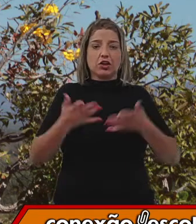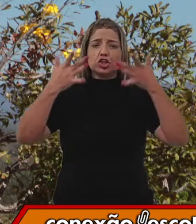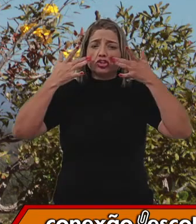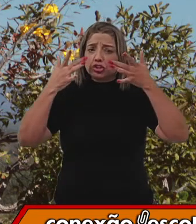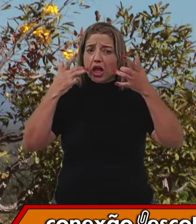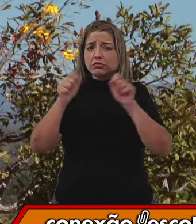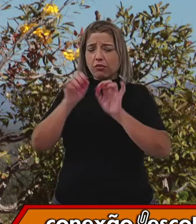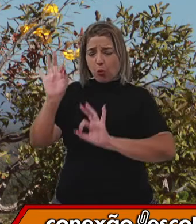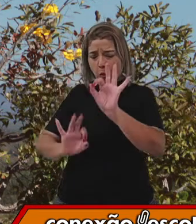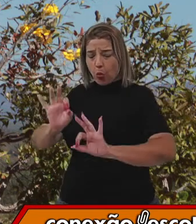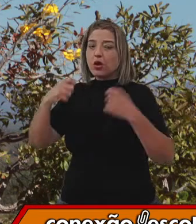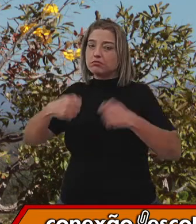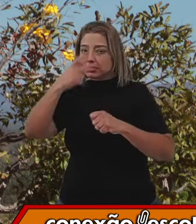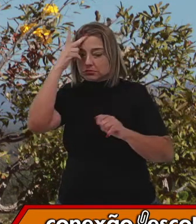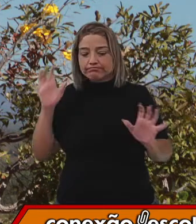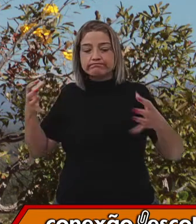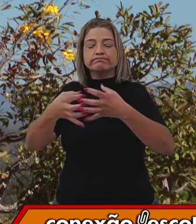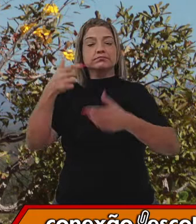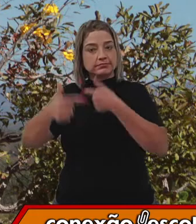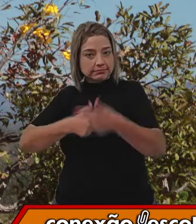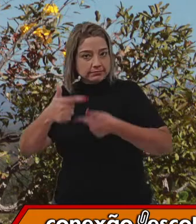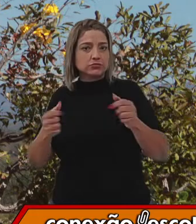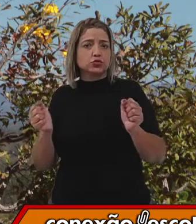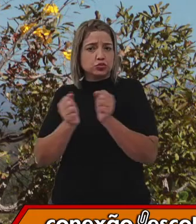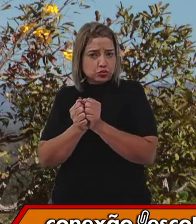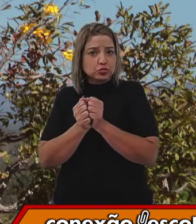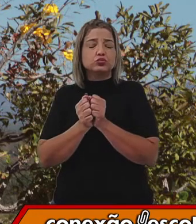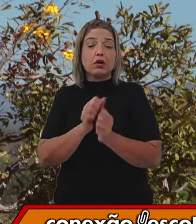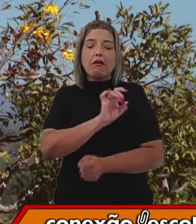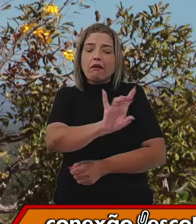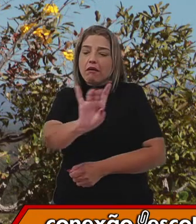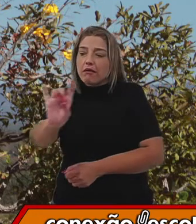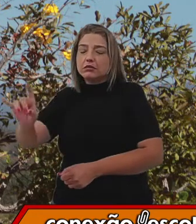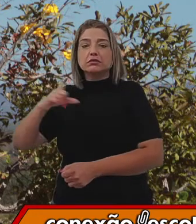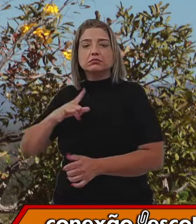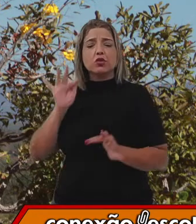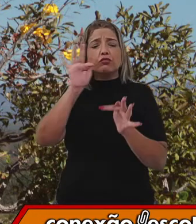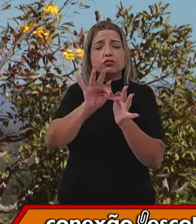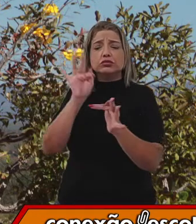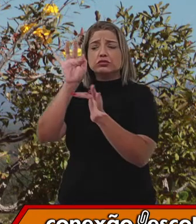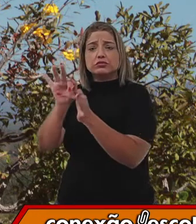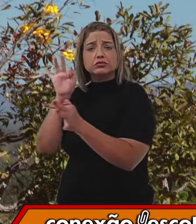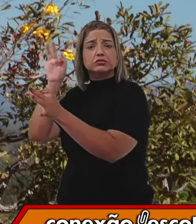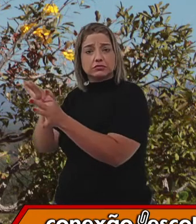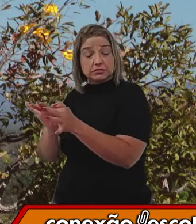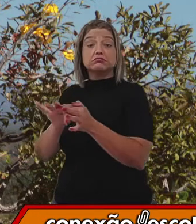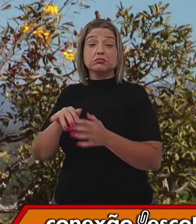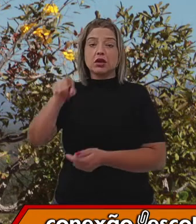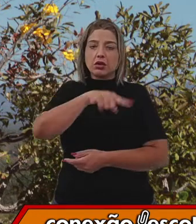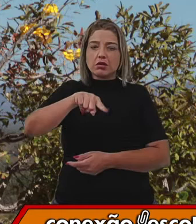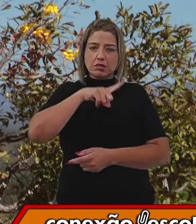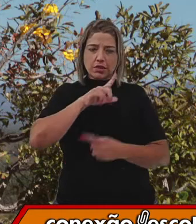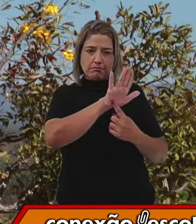um trabalho de equipe. Muitas pessoas trabalham juntas e cada uma tem sua função. Em uma peça, os papéis